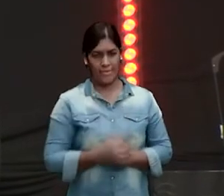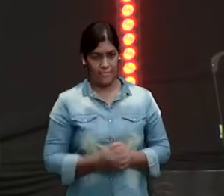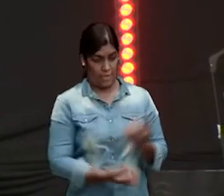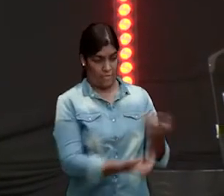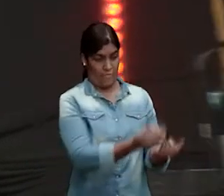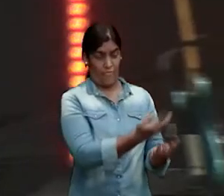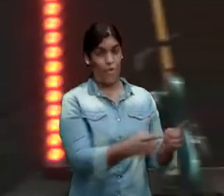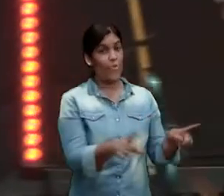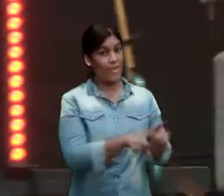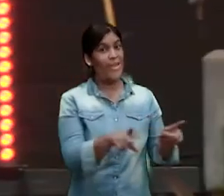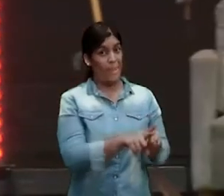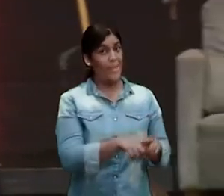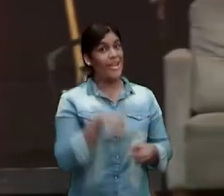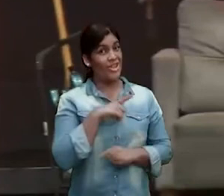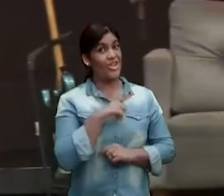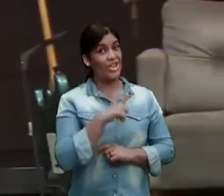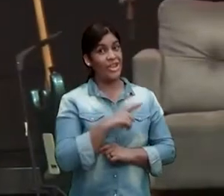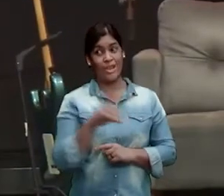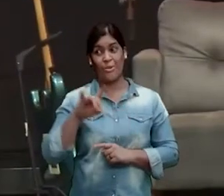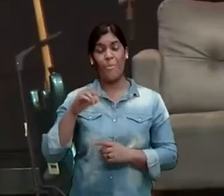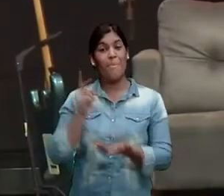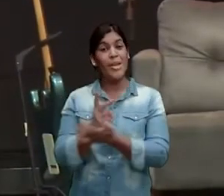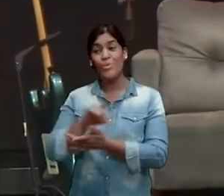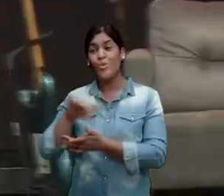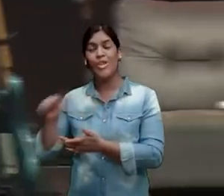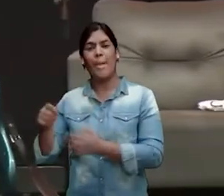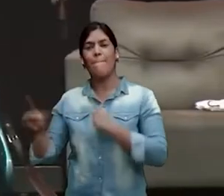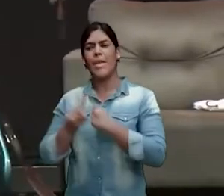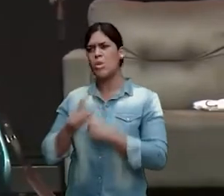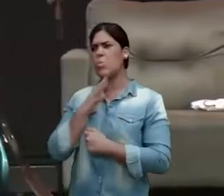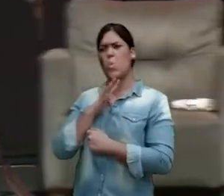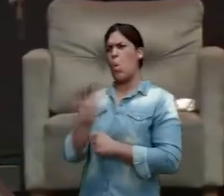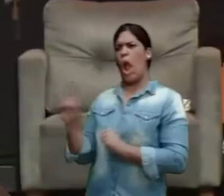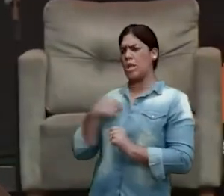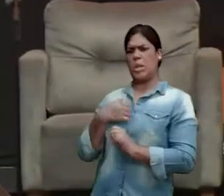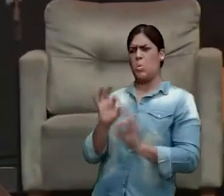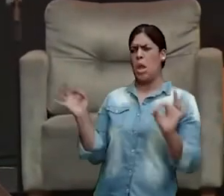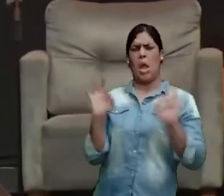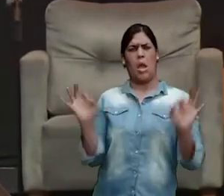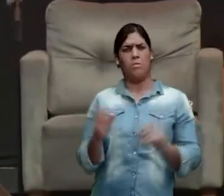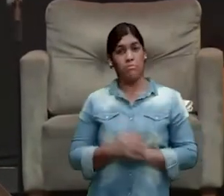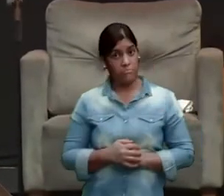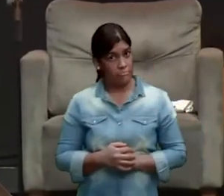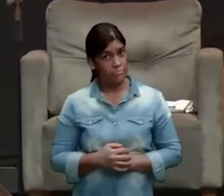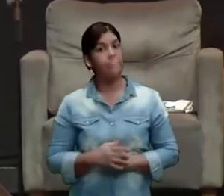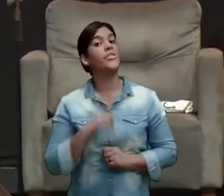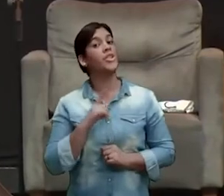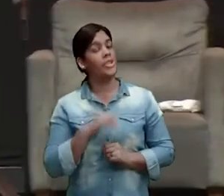também estava lá no dia que Pedro traiu tinha também o fogo lá para aquecer do frio